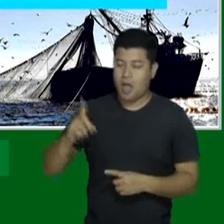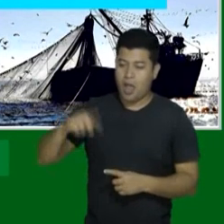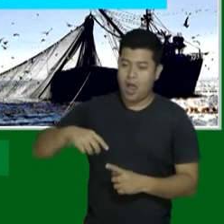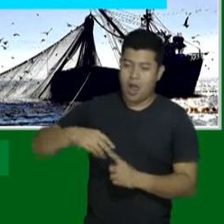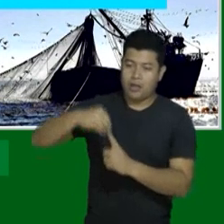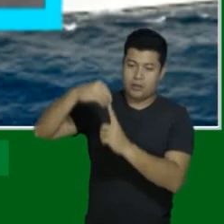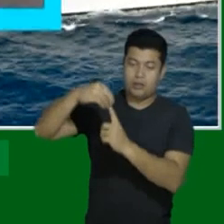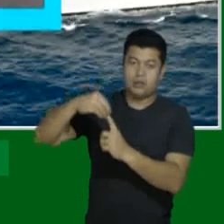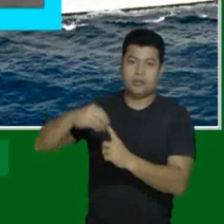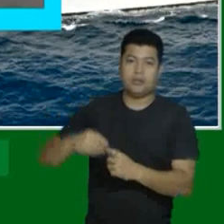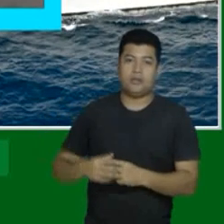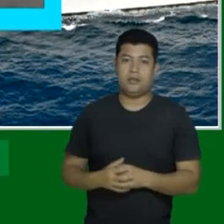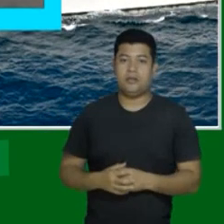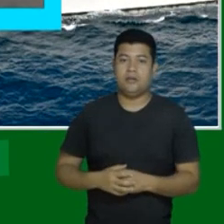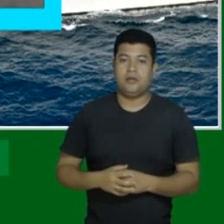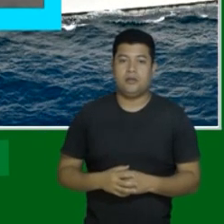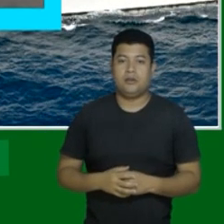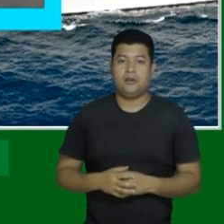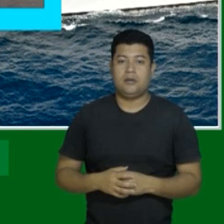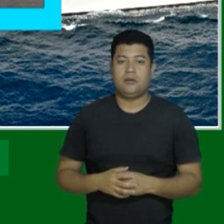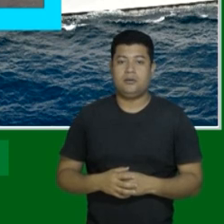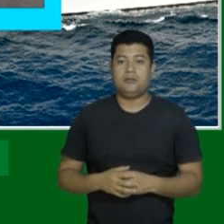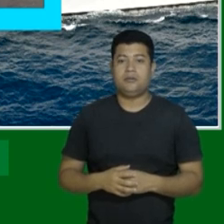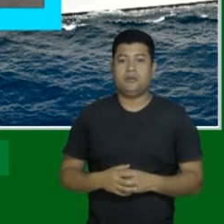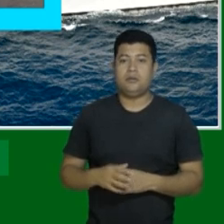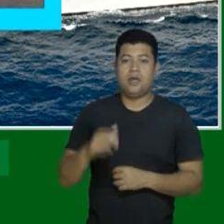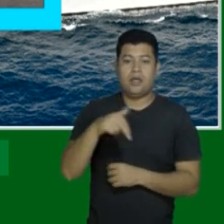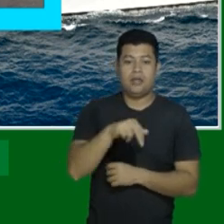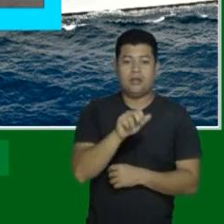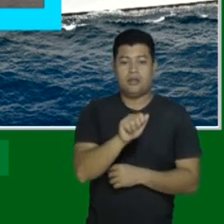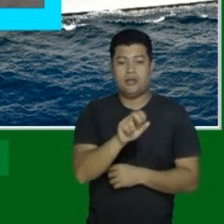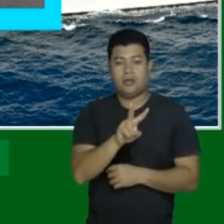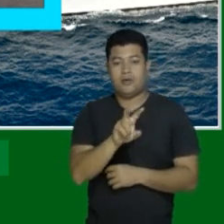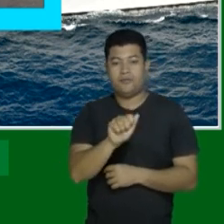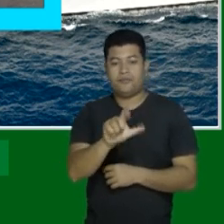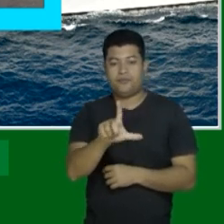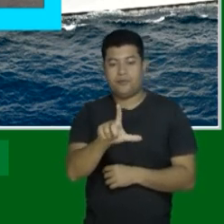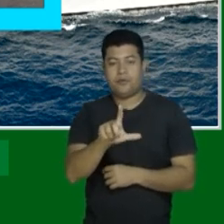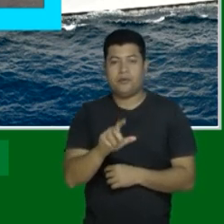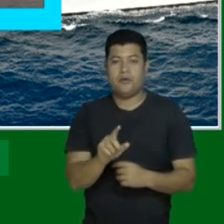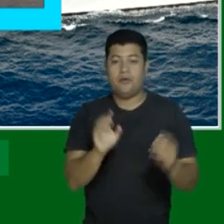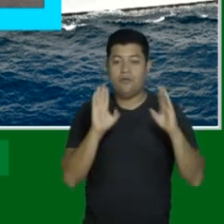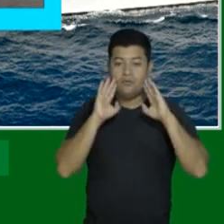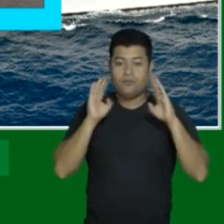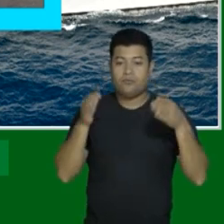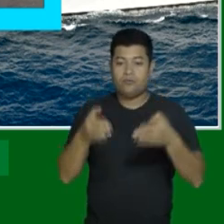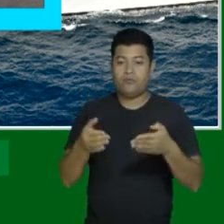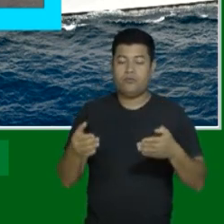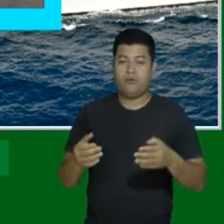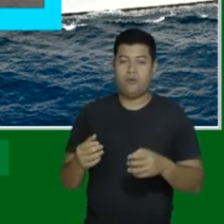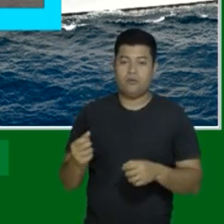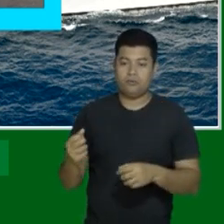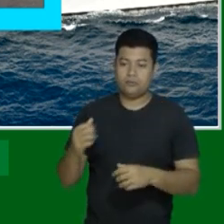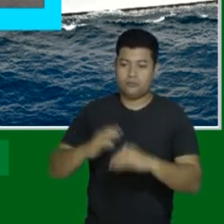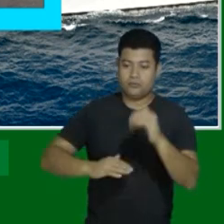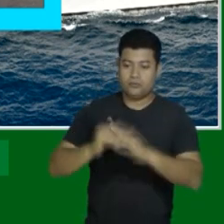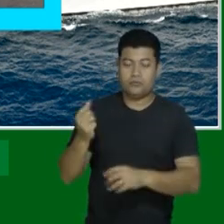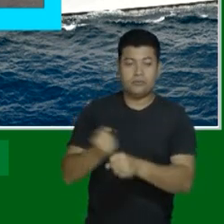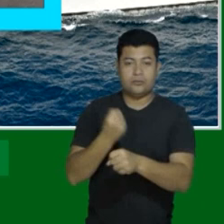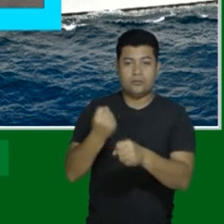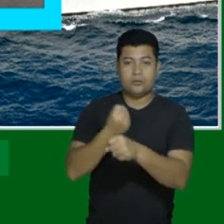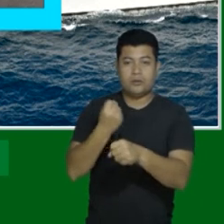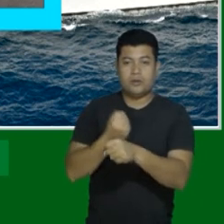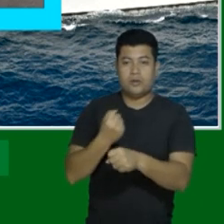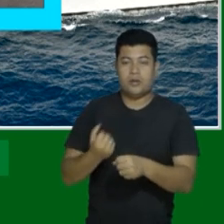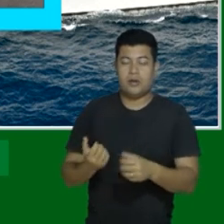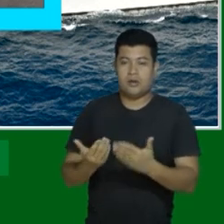segmento. Segue. Naval, focado nas ações da Marinha e na construção dessas